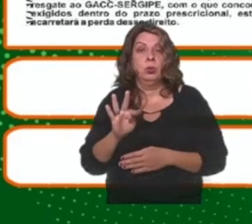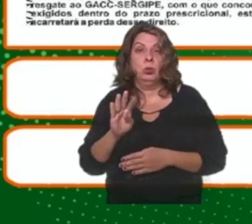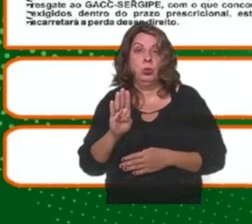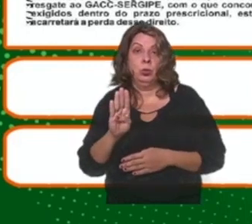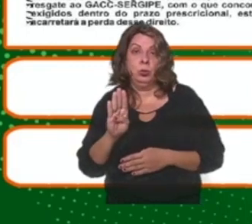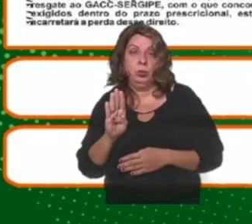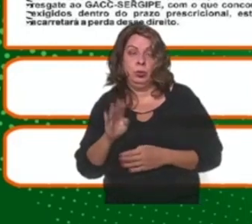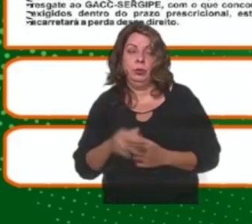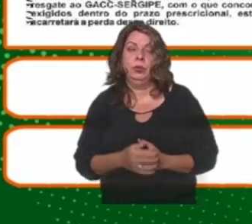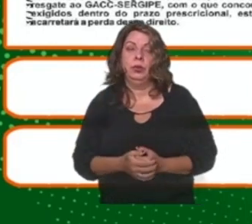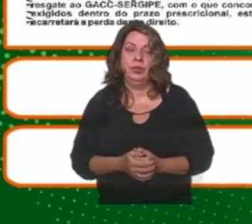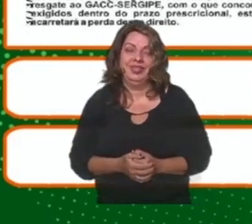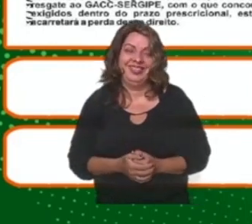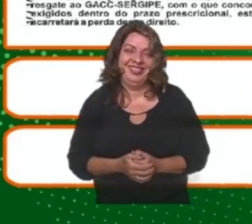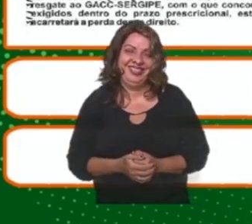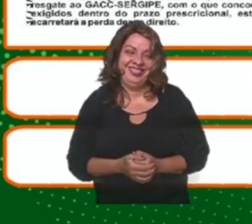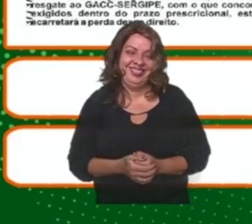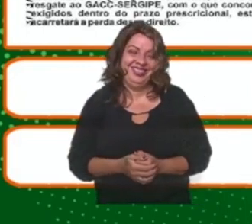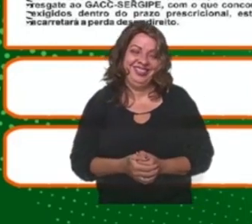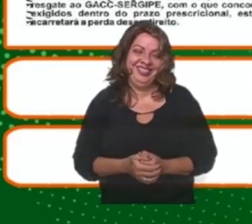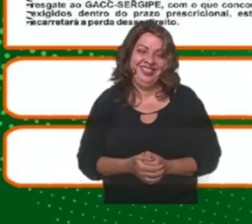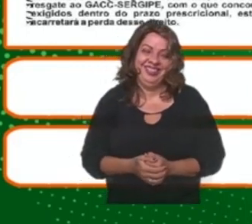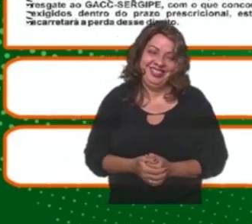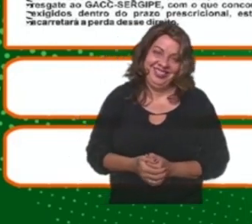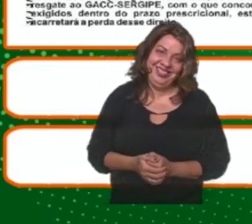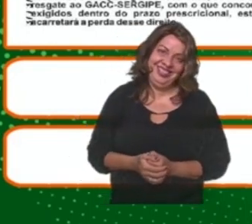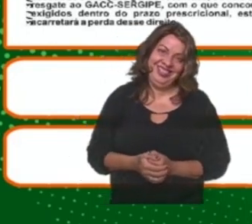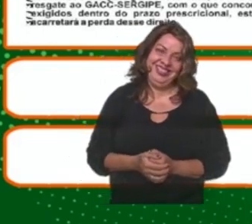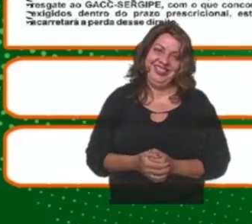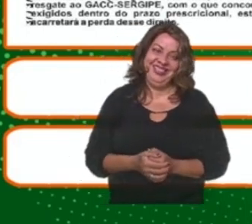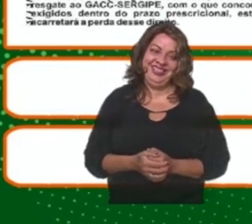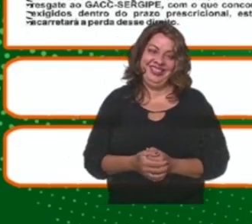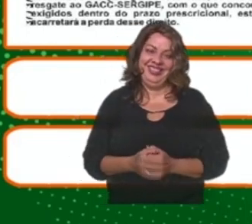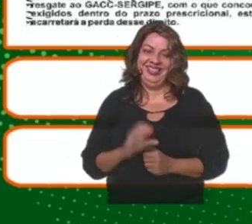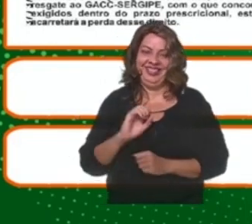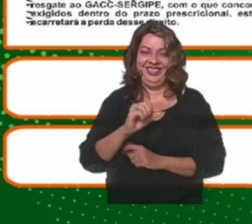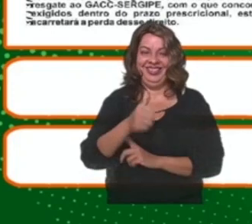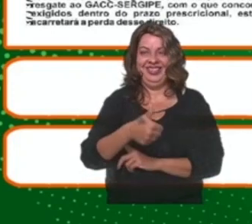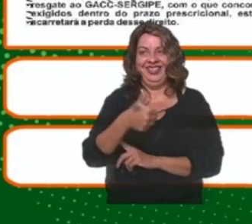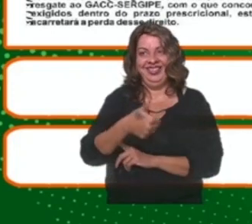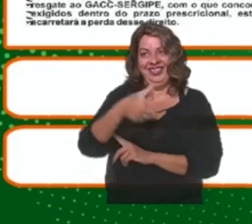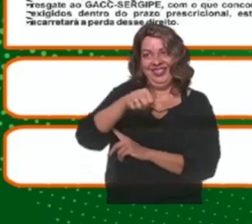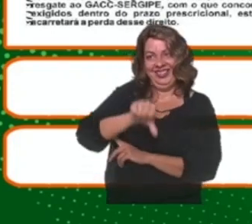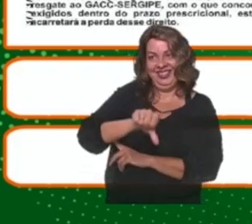ou lá mesmo na Regional Lagarto. Olha só, e aqui, gente,